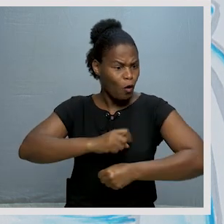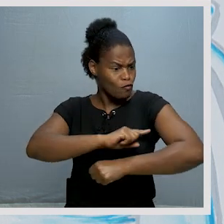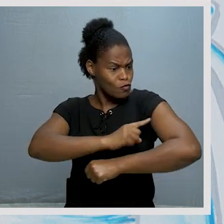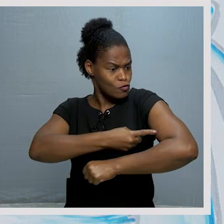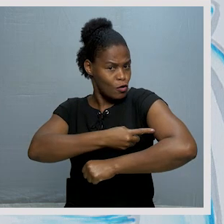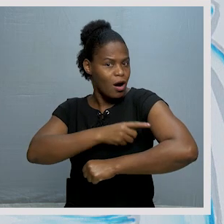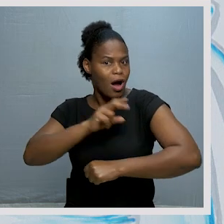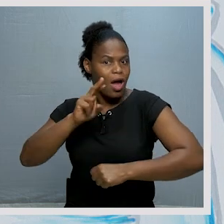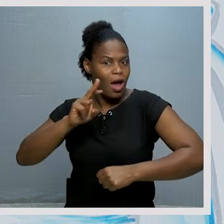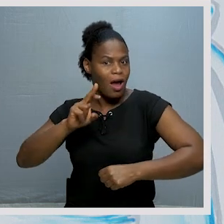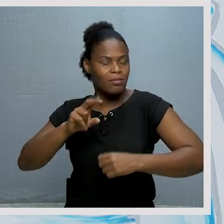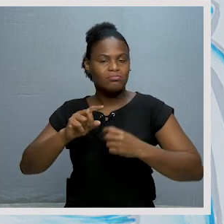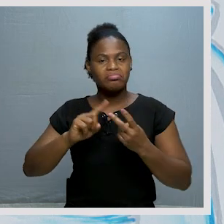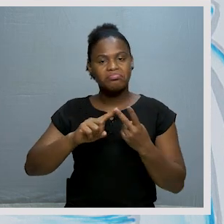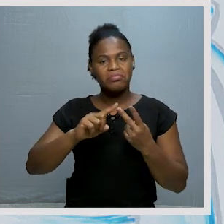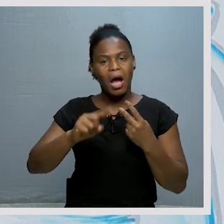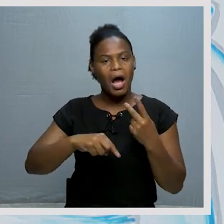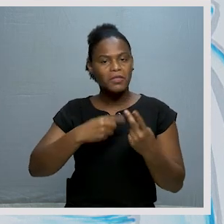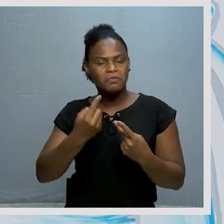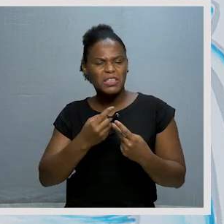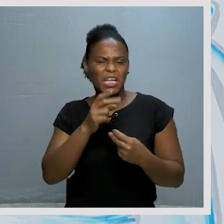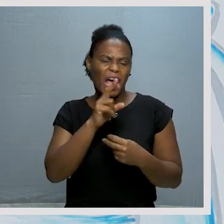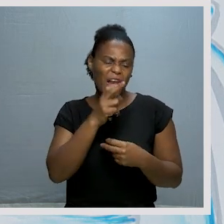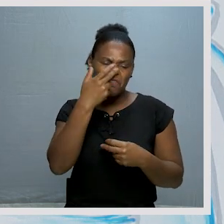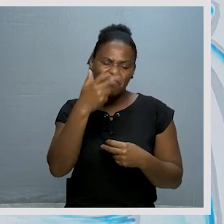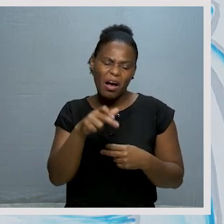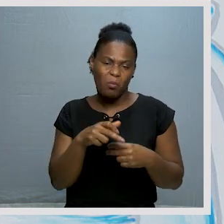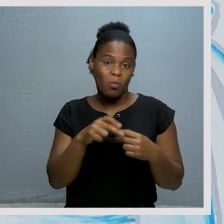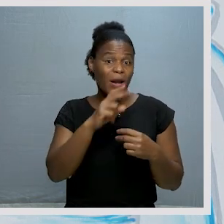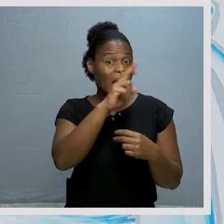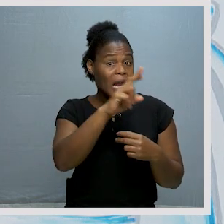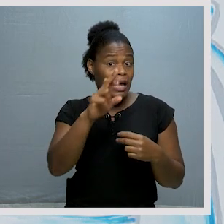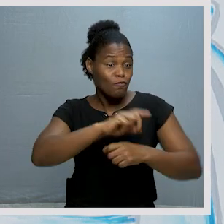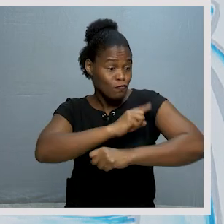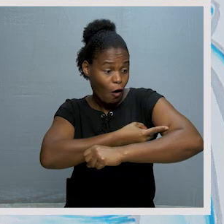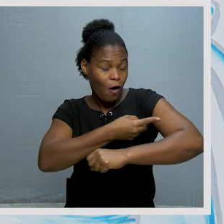forte, R, e há momentos em que ele tem um som fraco, R.